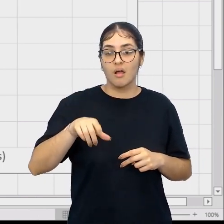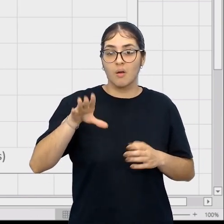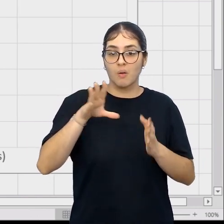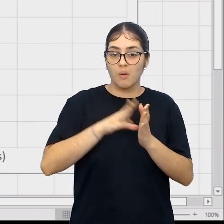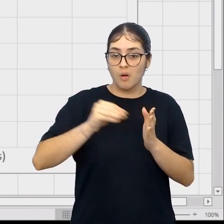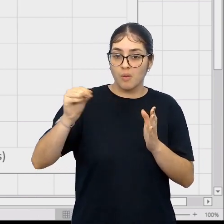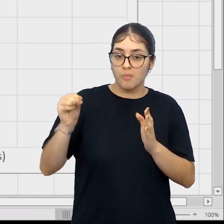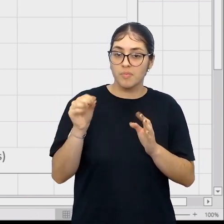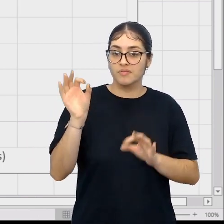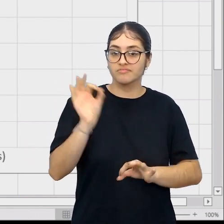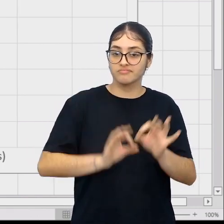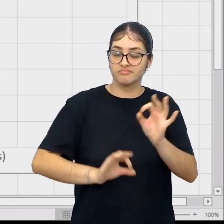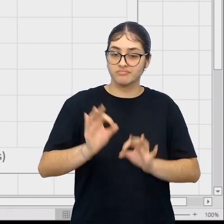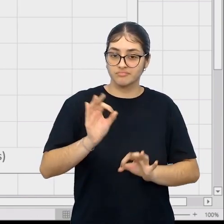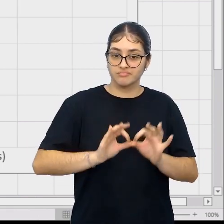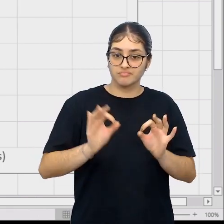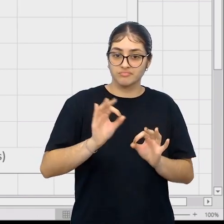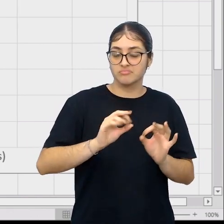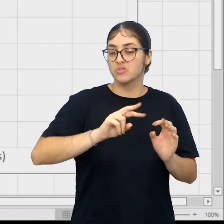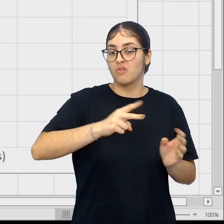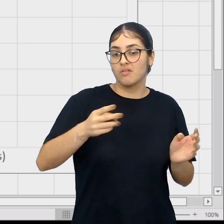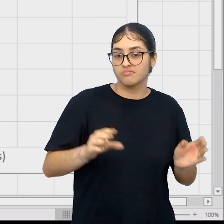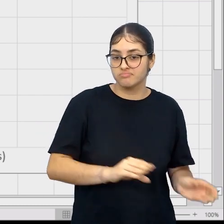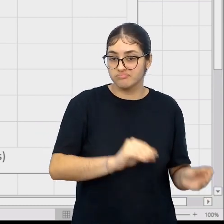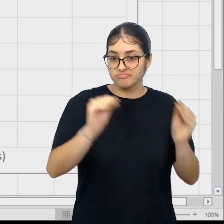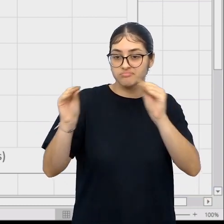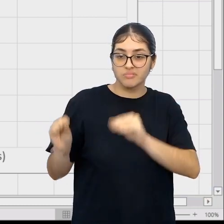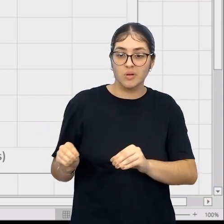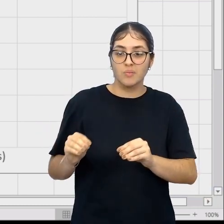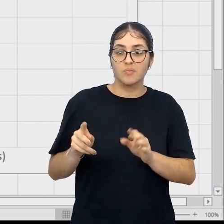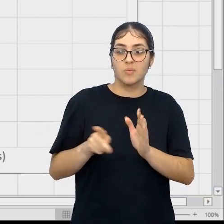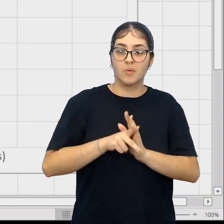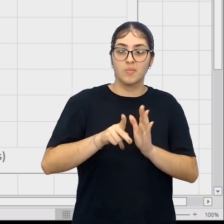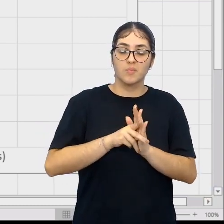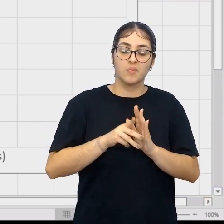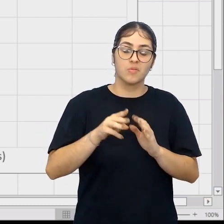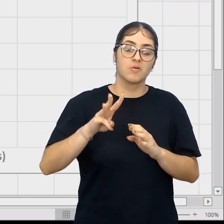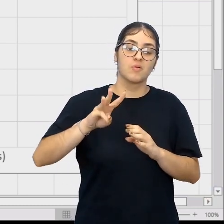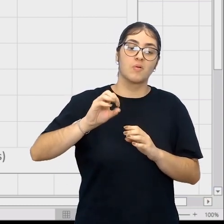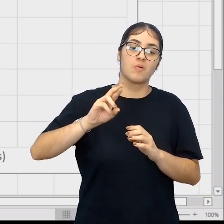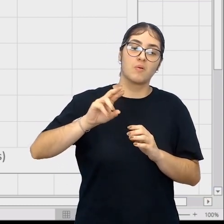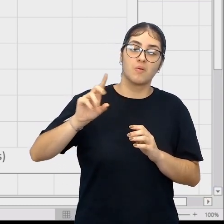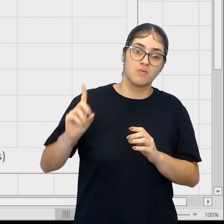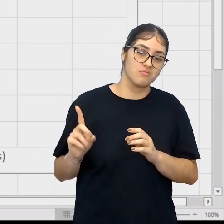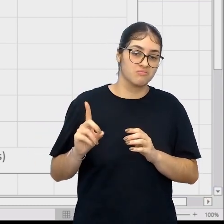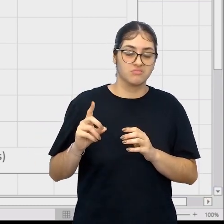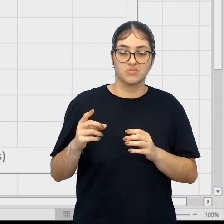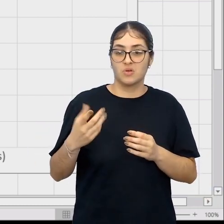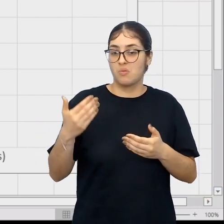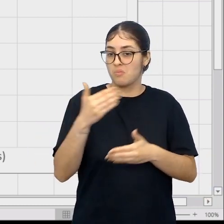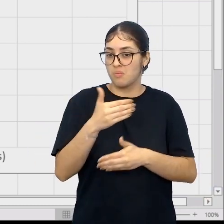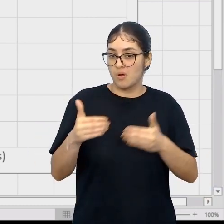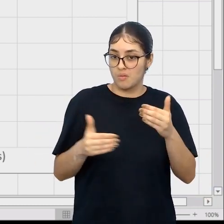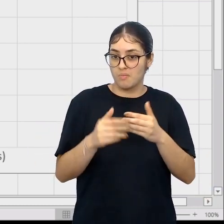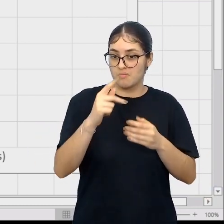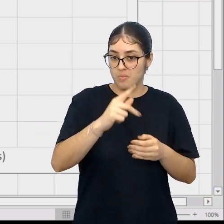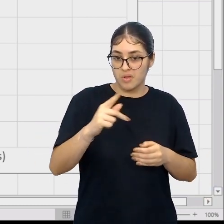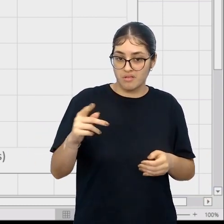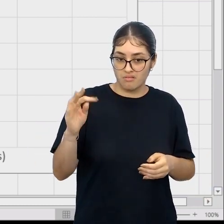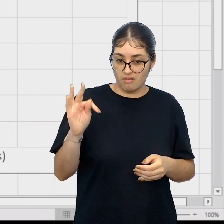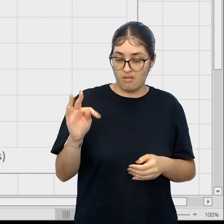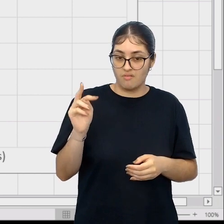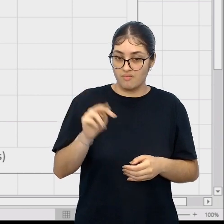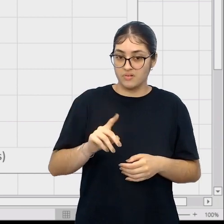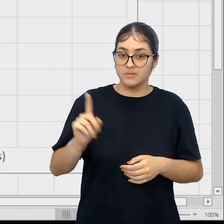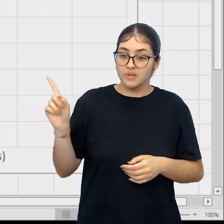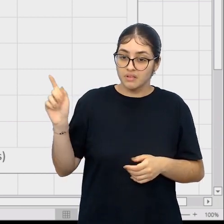clicar, selecionar o gráfico, fazer um Ctrl+C e colar em outro lugar. Num Word, tá? Num PowerPoint, que nem eu fiz lá. Dá pra fazer isso. Pessoal que tá nos vendo aí, né, Roberto? Se